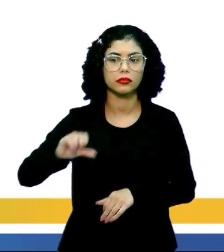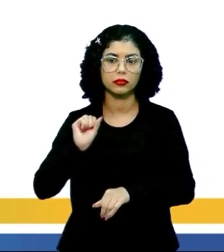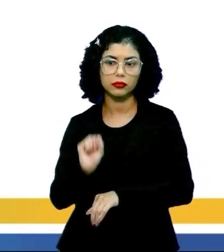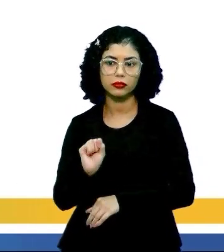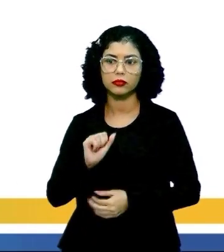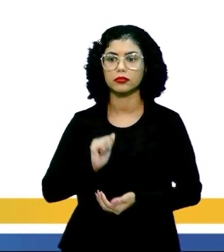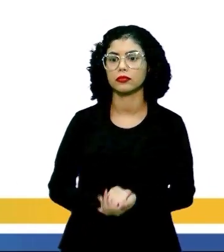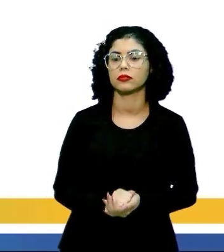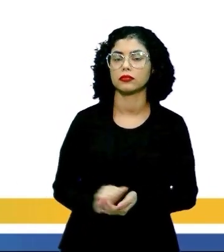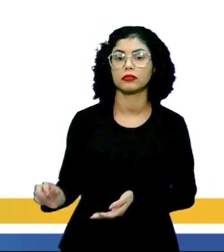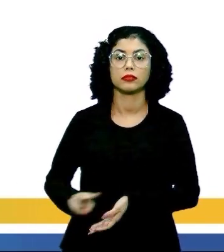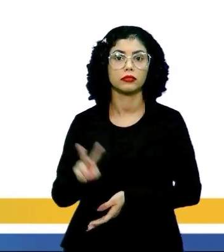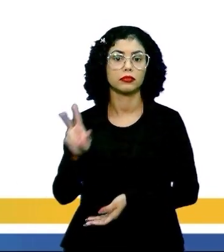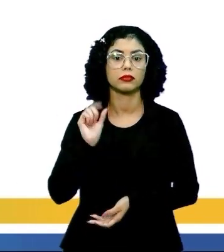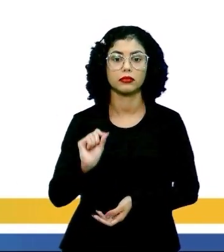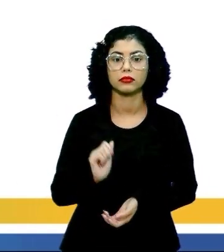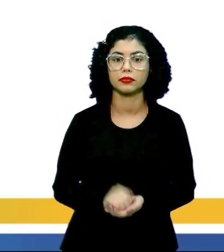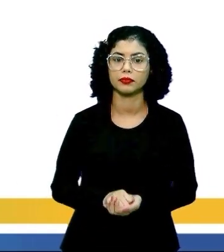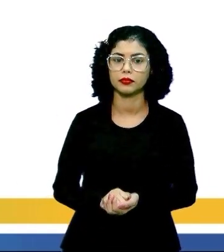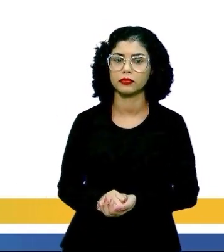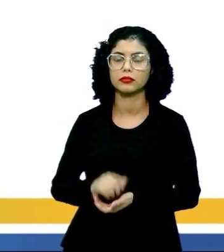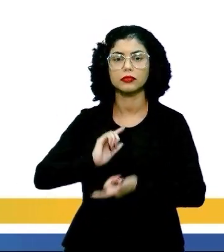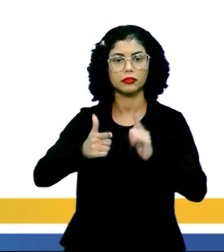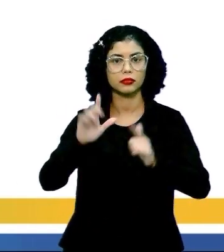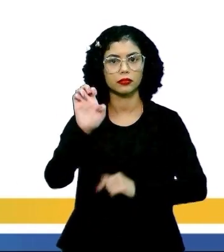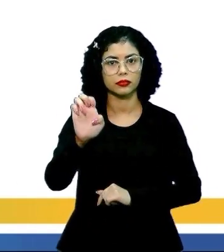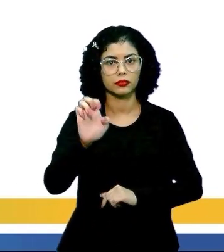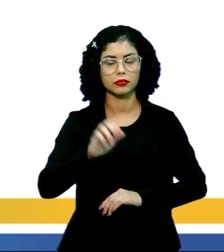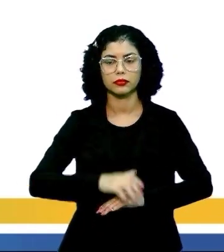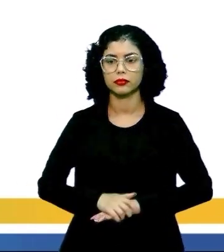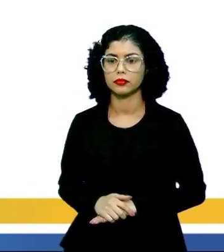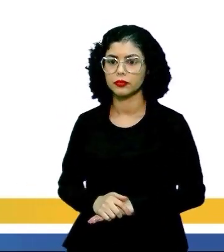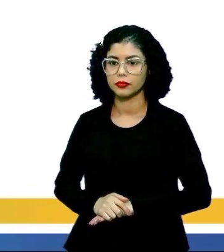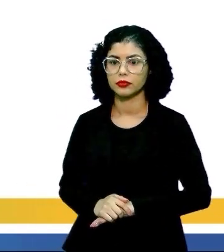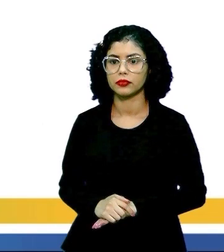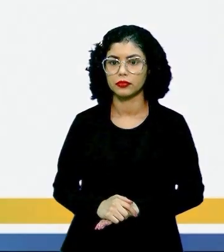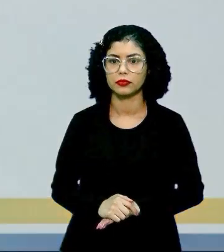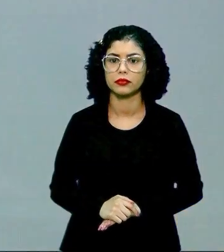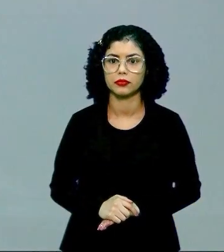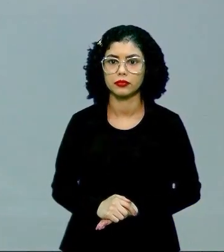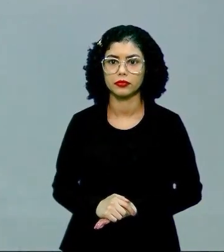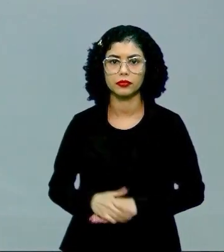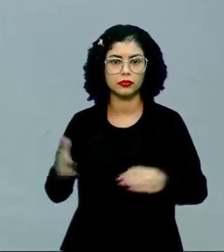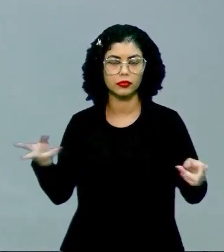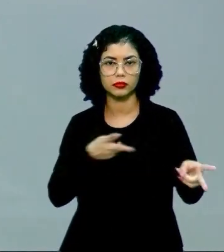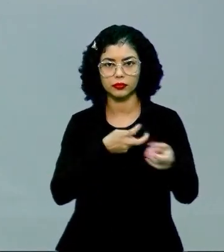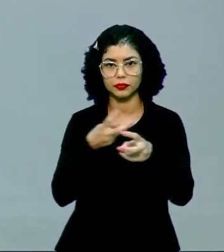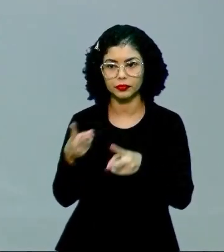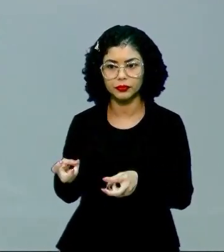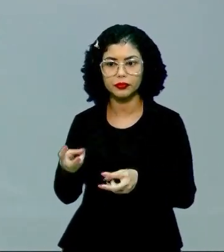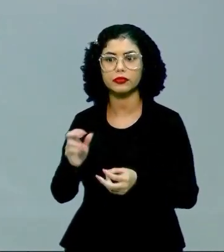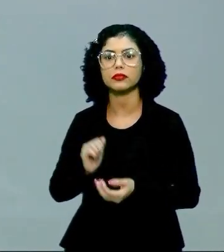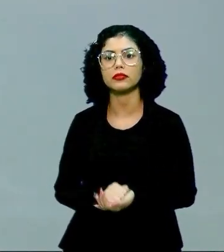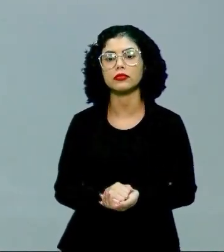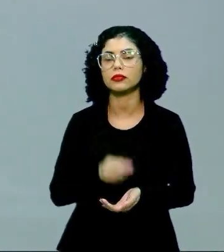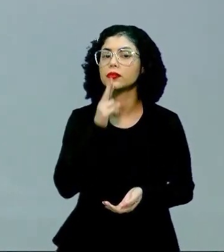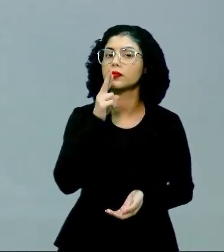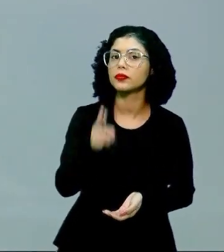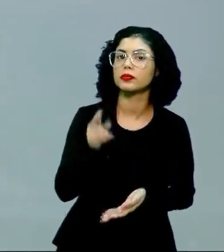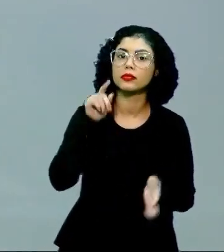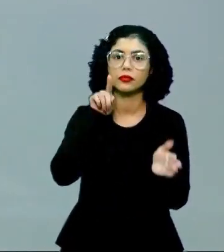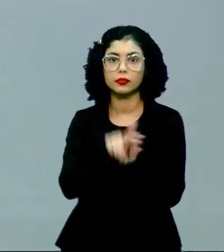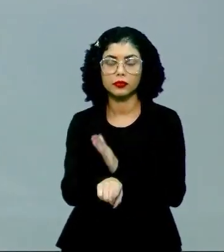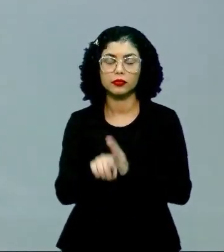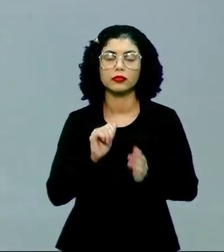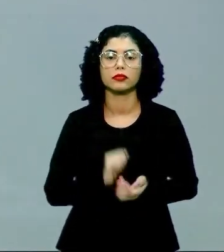segundos equivale aqui a nosso gabarito letra e observe-se que ao a resolver essa